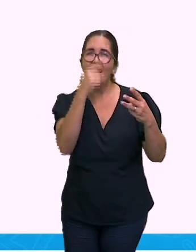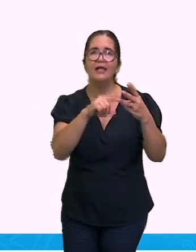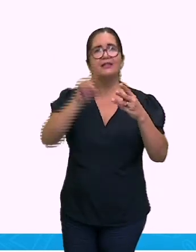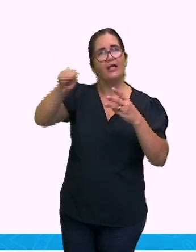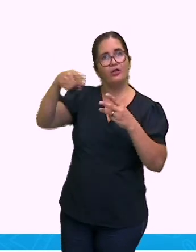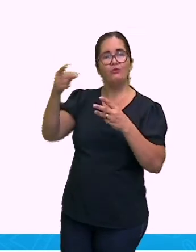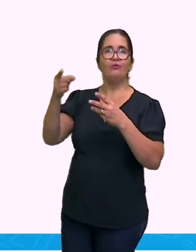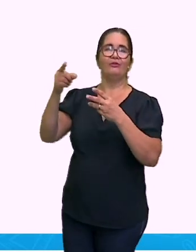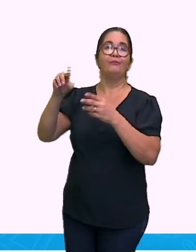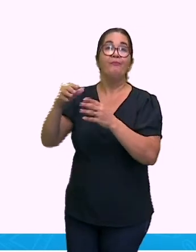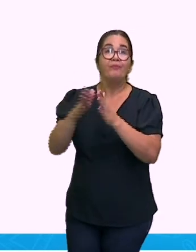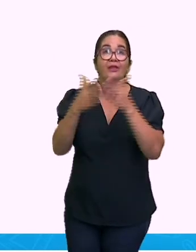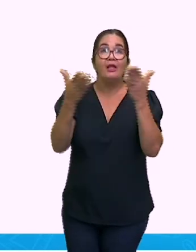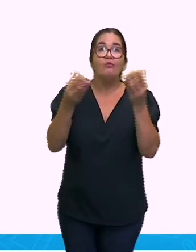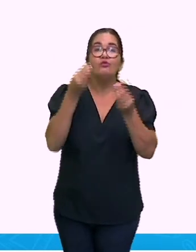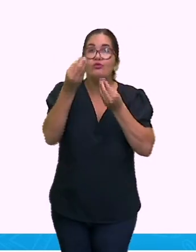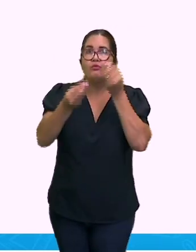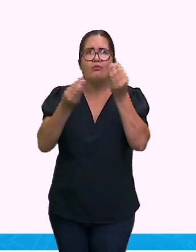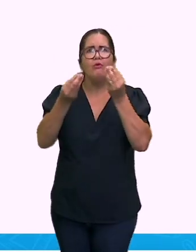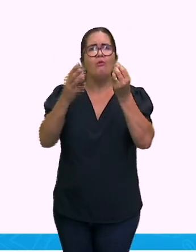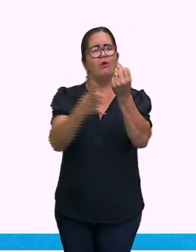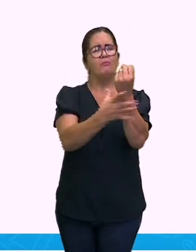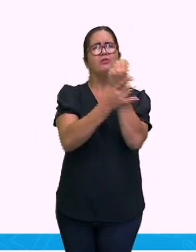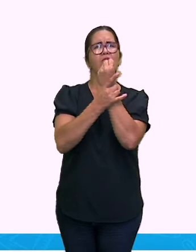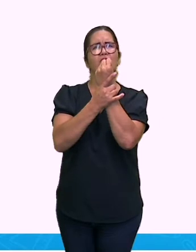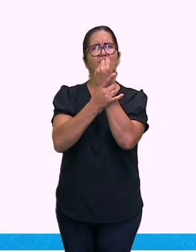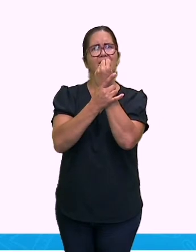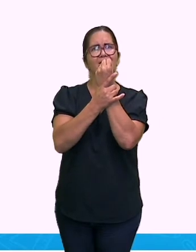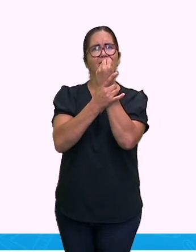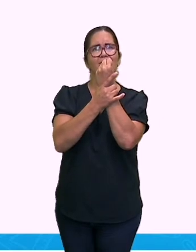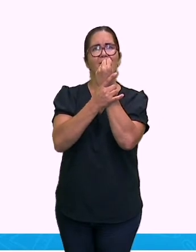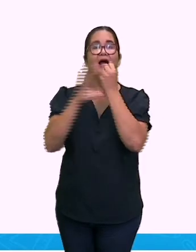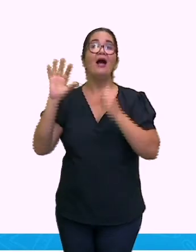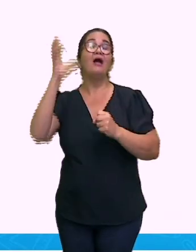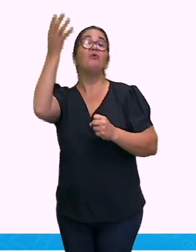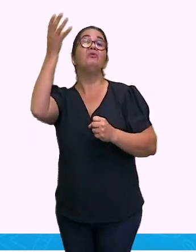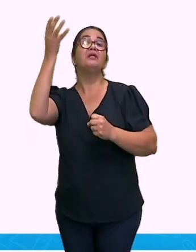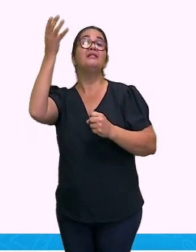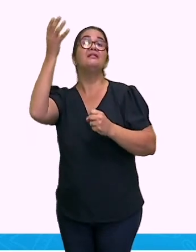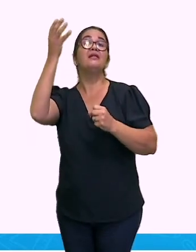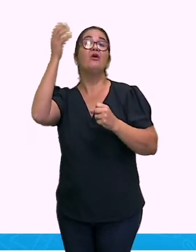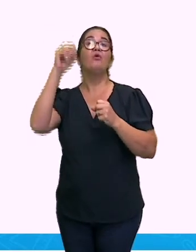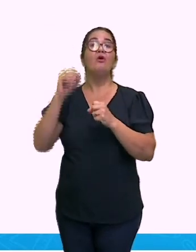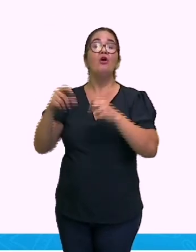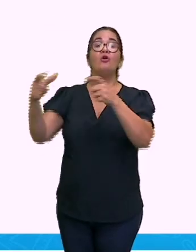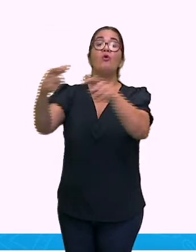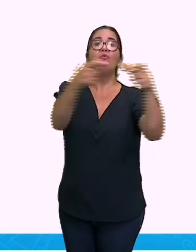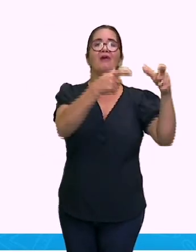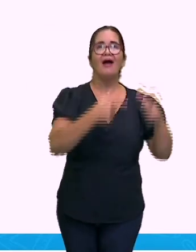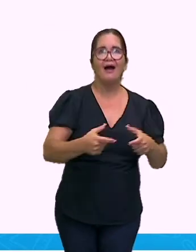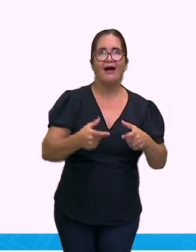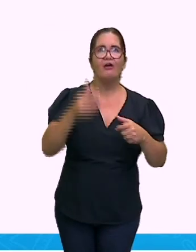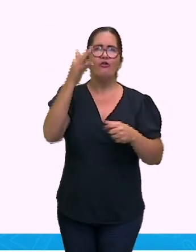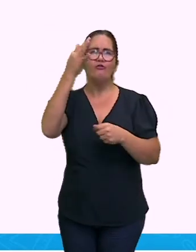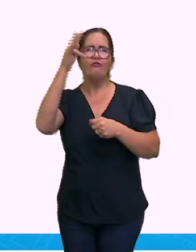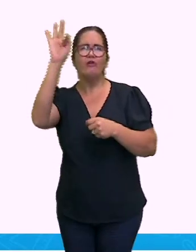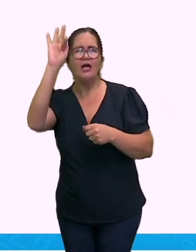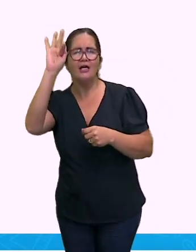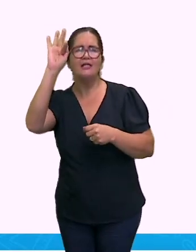Vivenciados no absolutismo, como eu falei, a França, a Inglaterra,